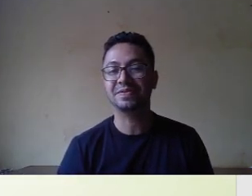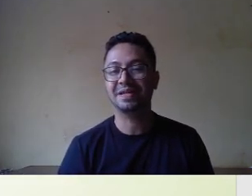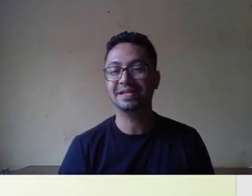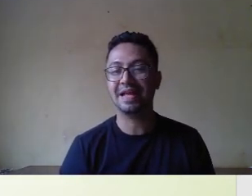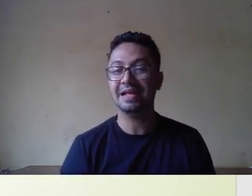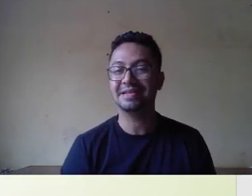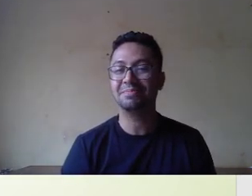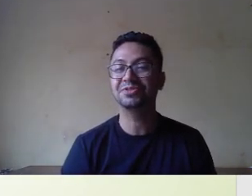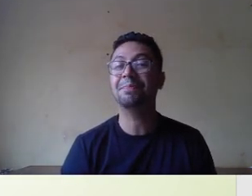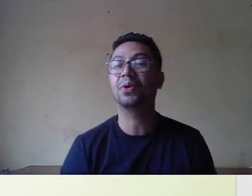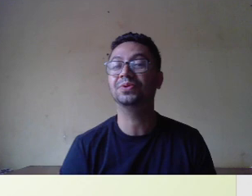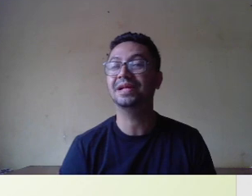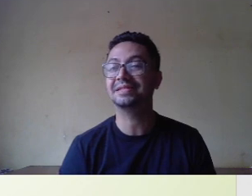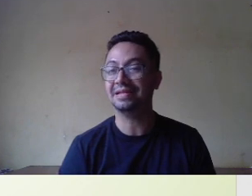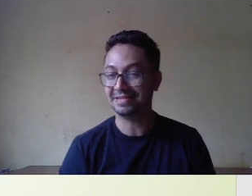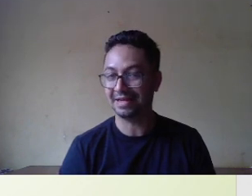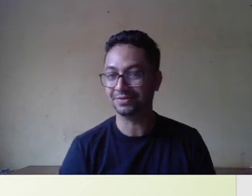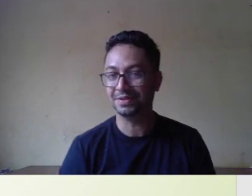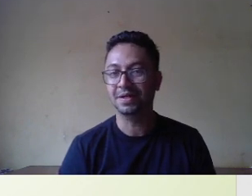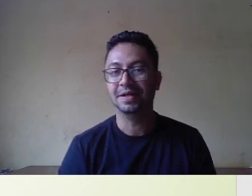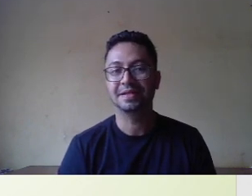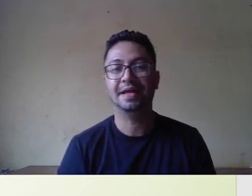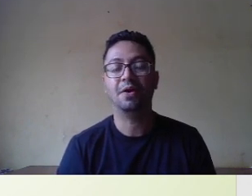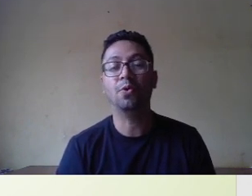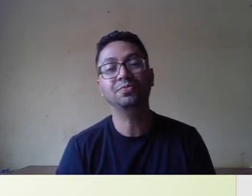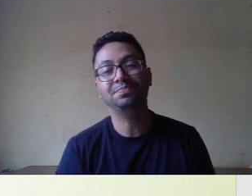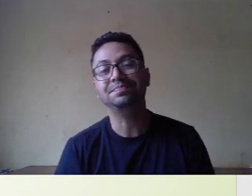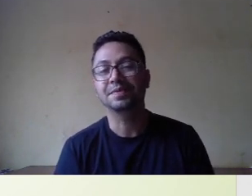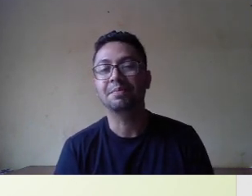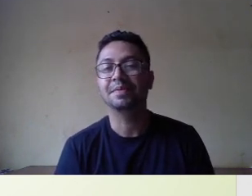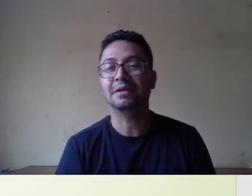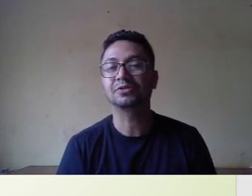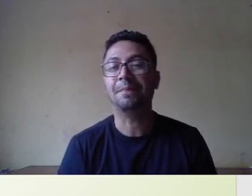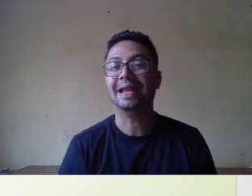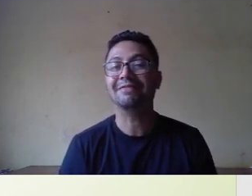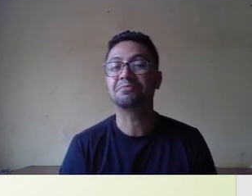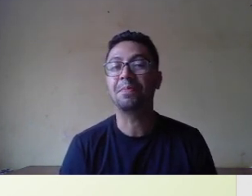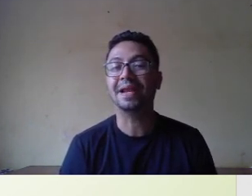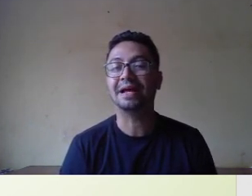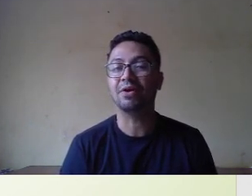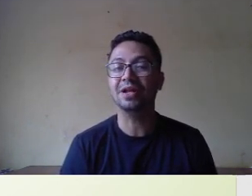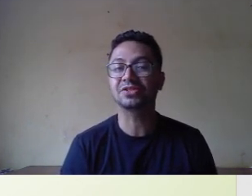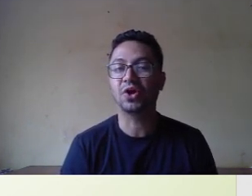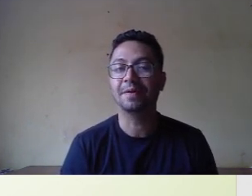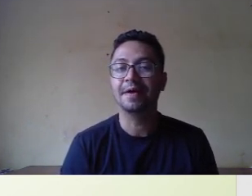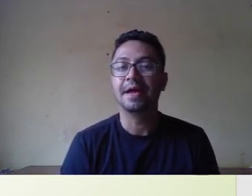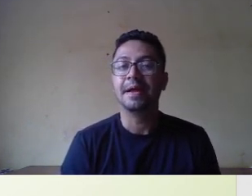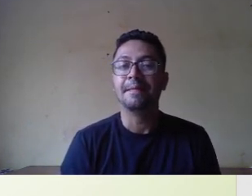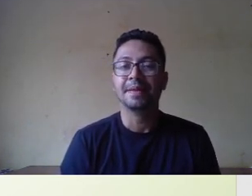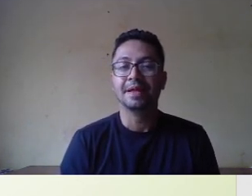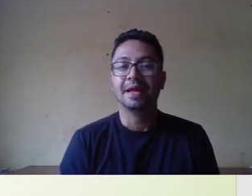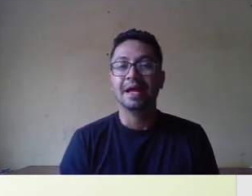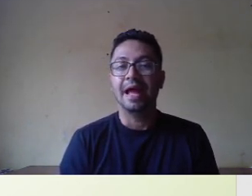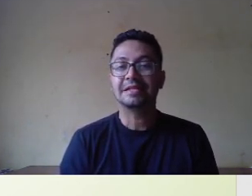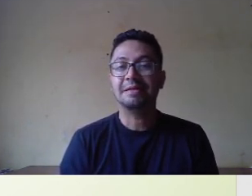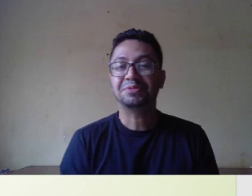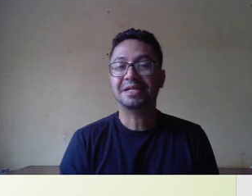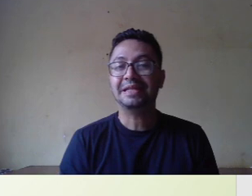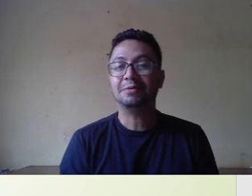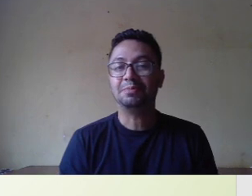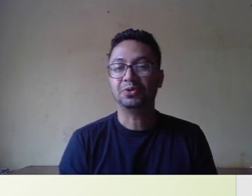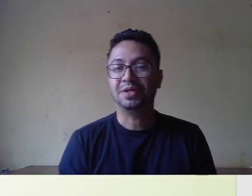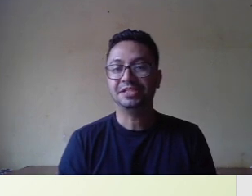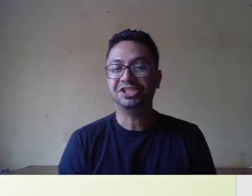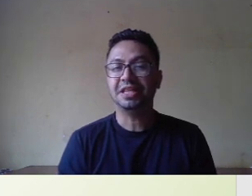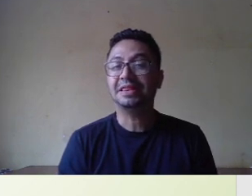passar para vocês exemplos de português sinalizado, né? Ou tradução palavra por palavra. Olha só. Exemplos